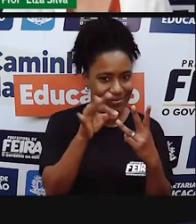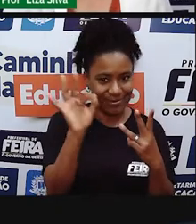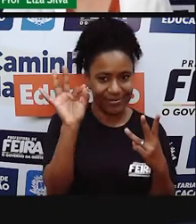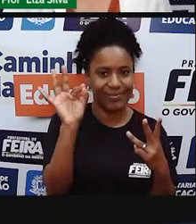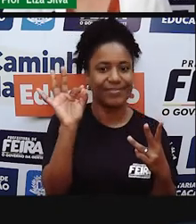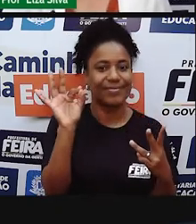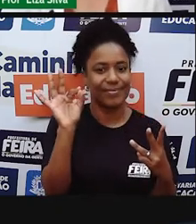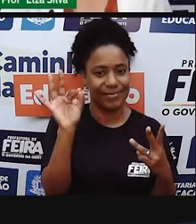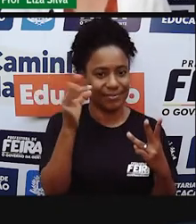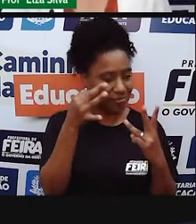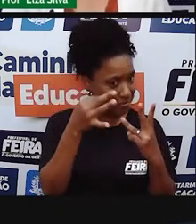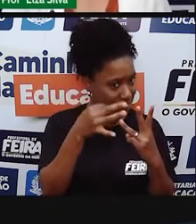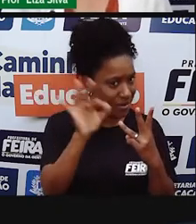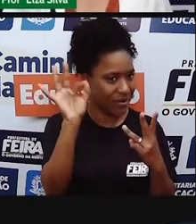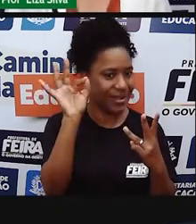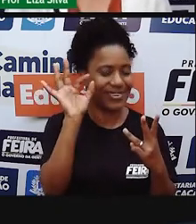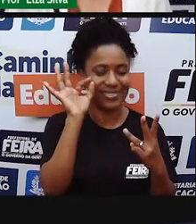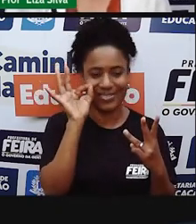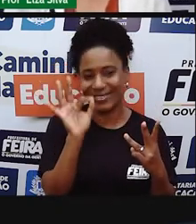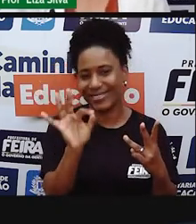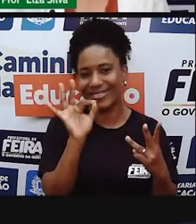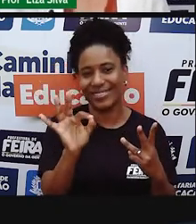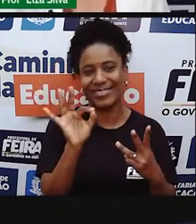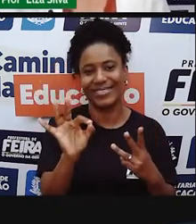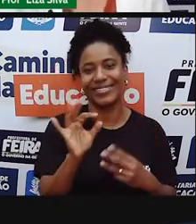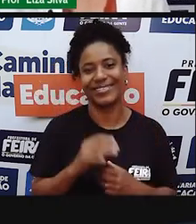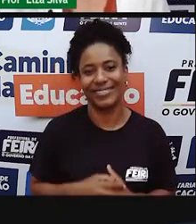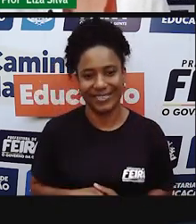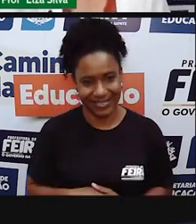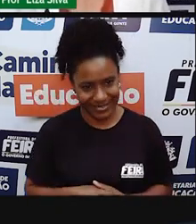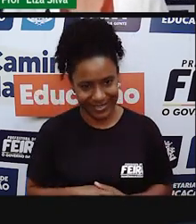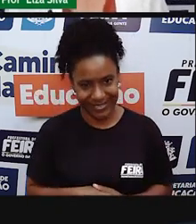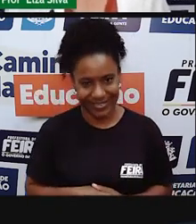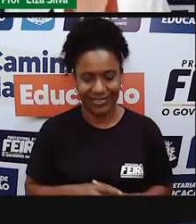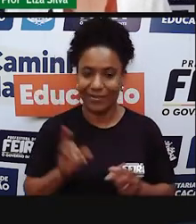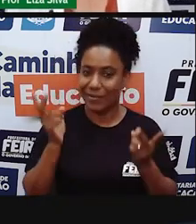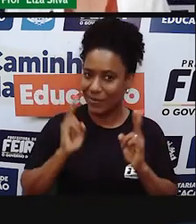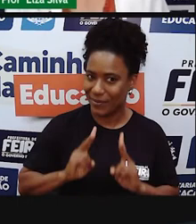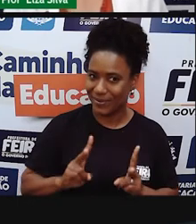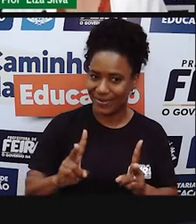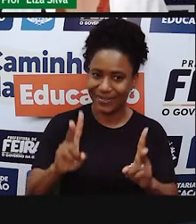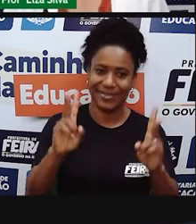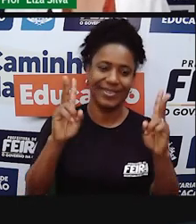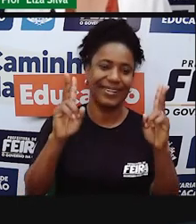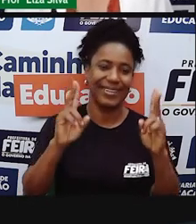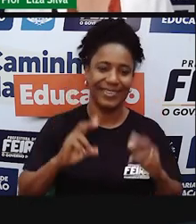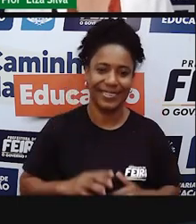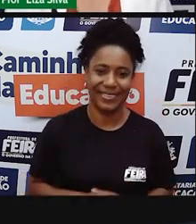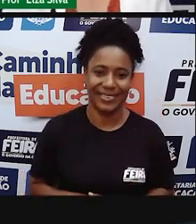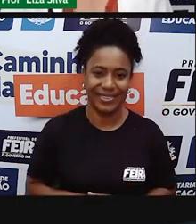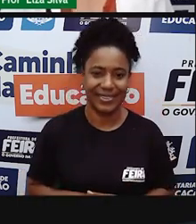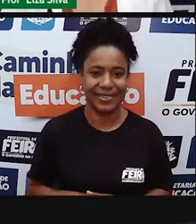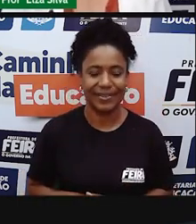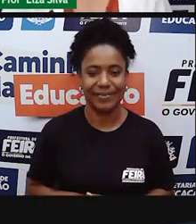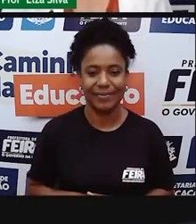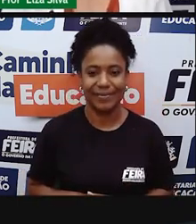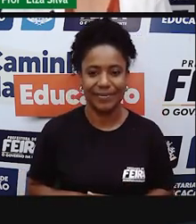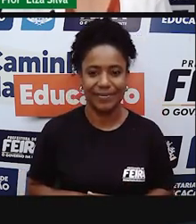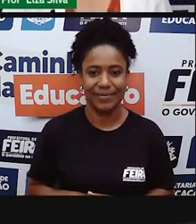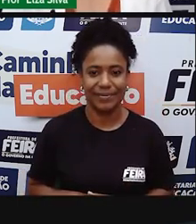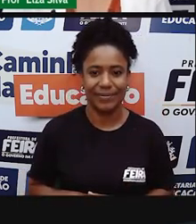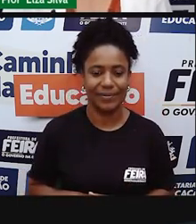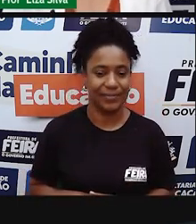correct. Você está correto. Certíssimo. Let's go. Number four. Who are